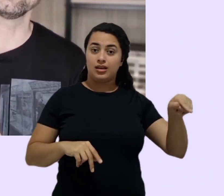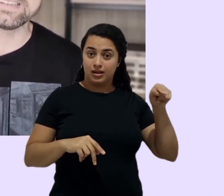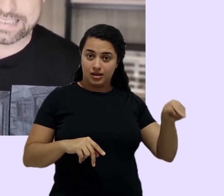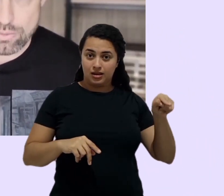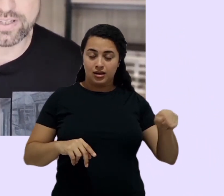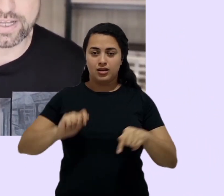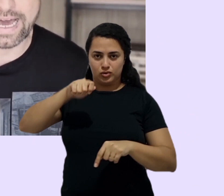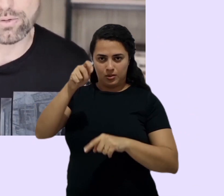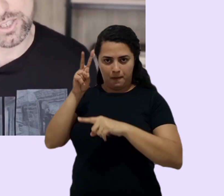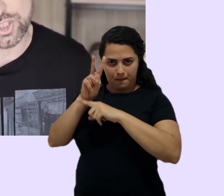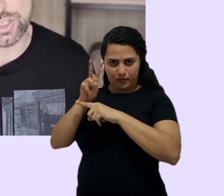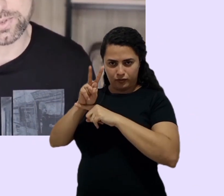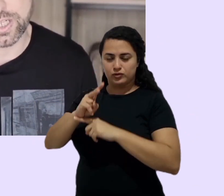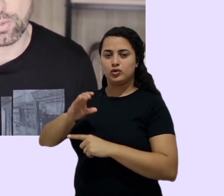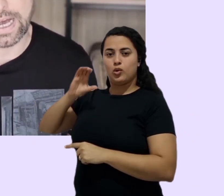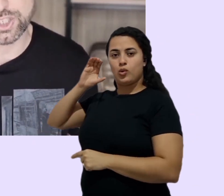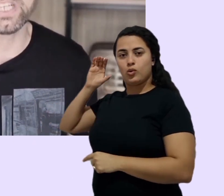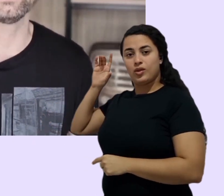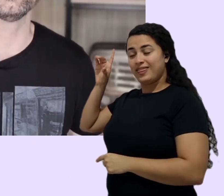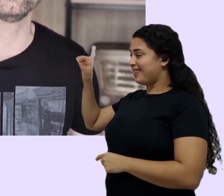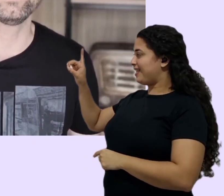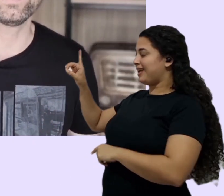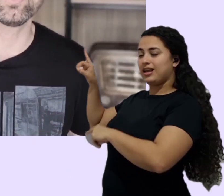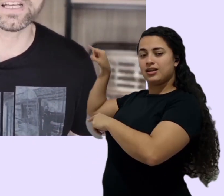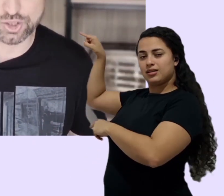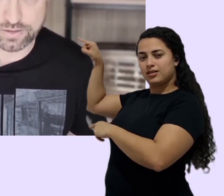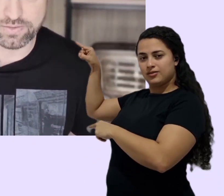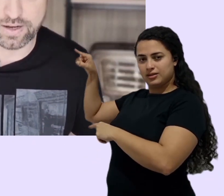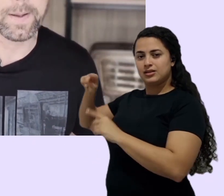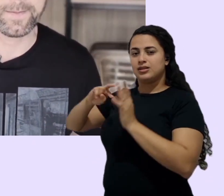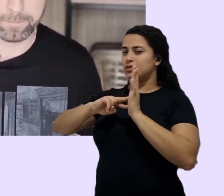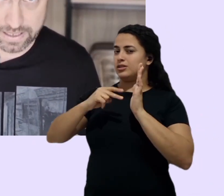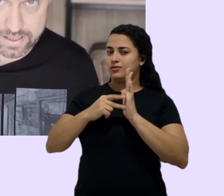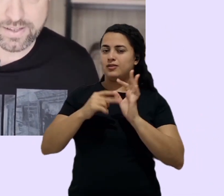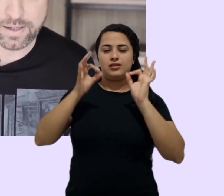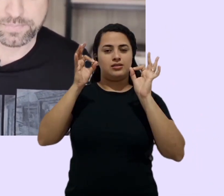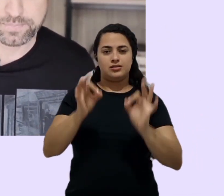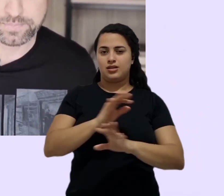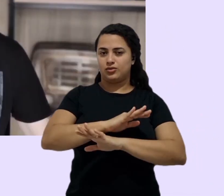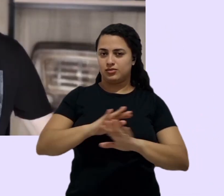No texto não literário, a gente chama de linguagem denotativa. Beleza?